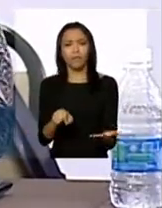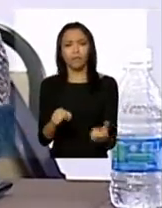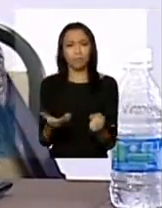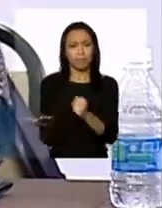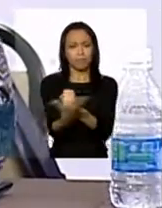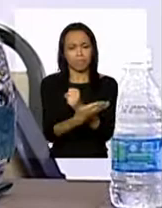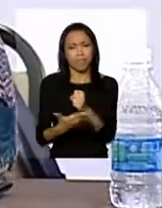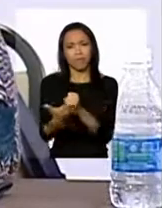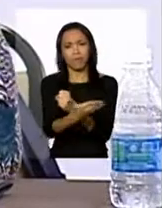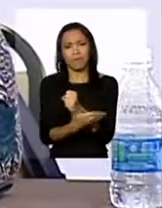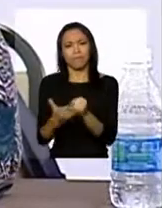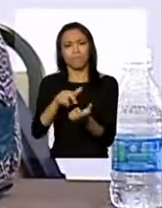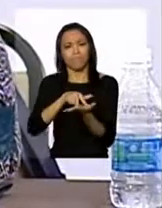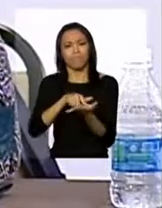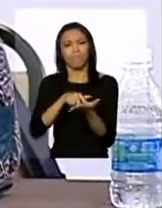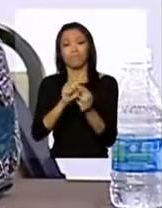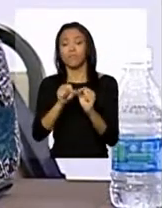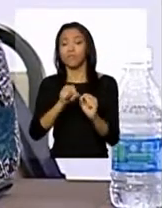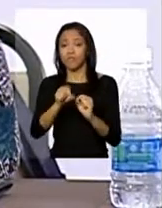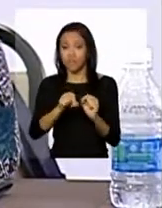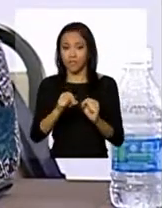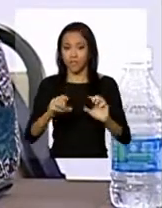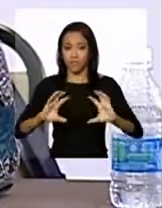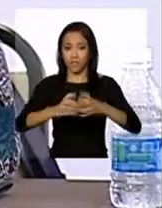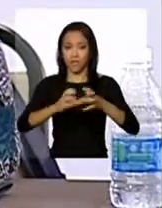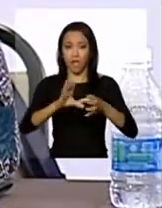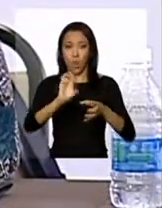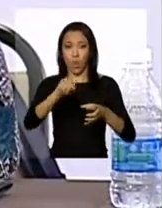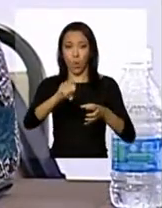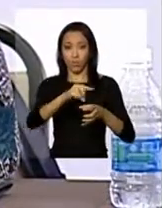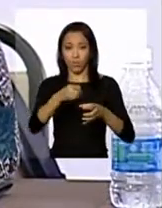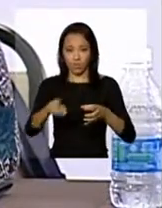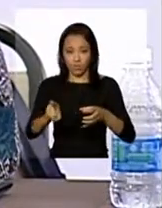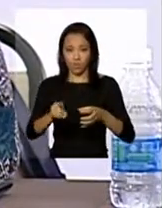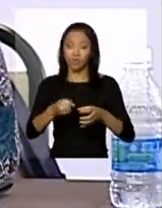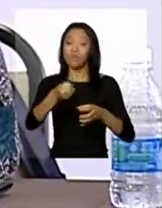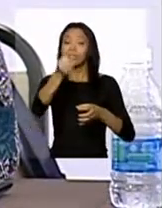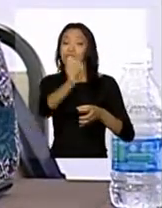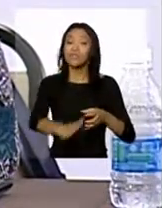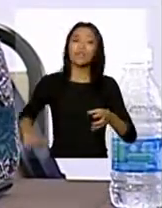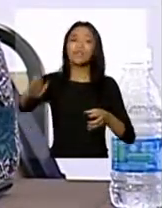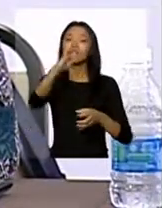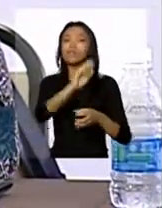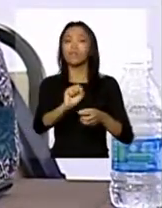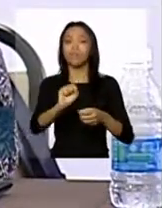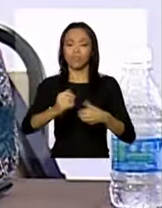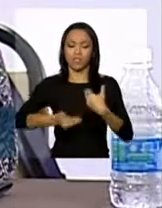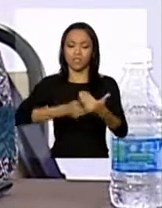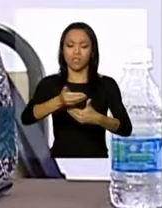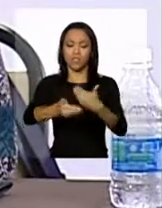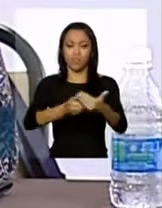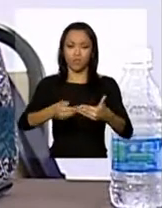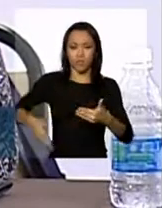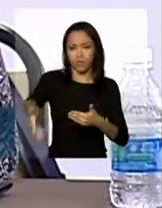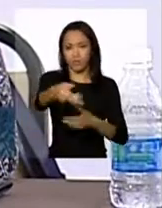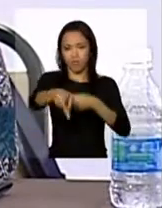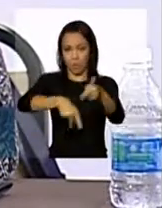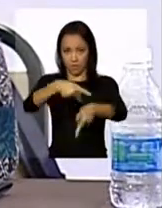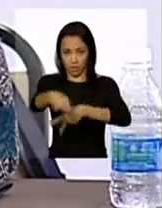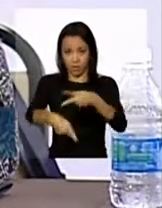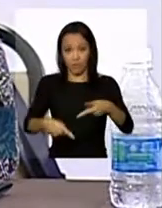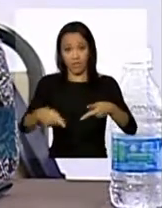da Comissão Nacional de Desenvolvimento e População. Esse trabalho foi muito